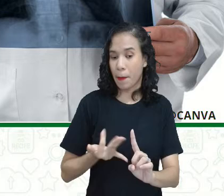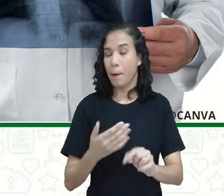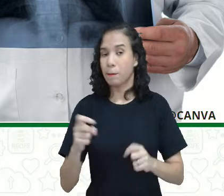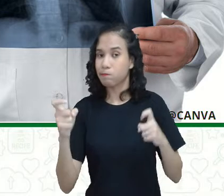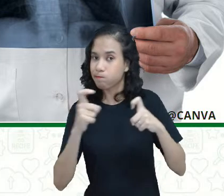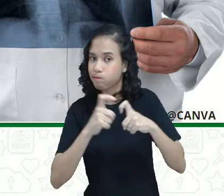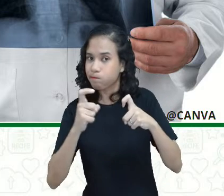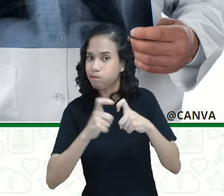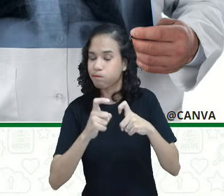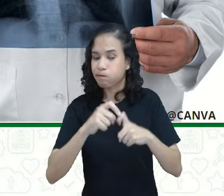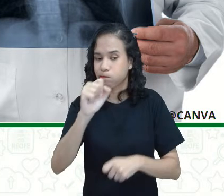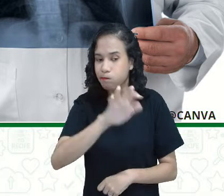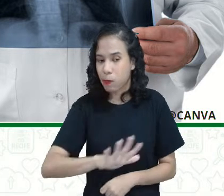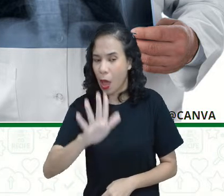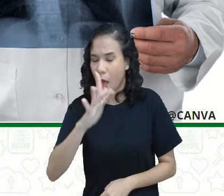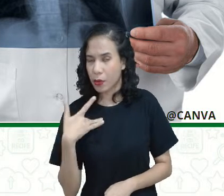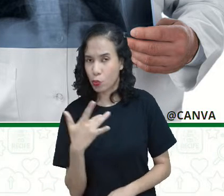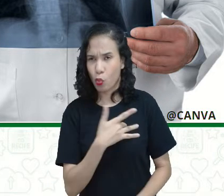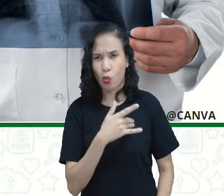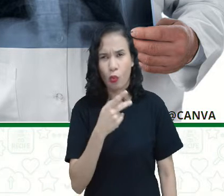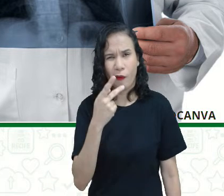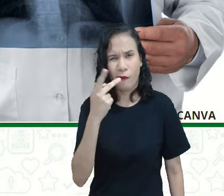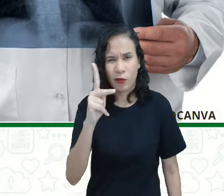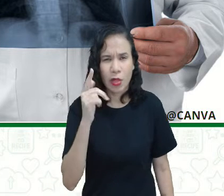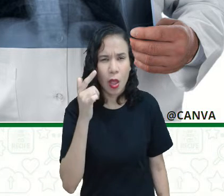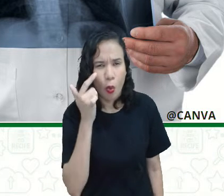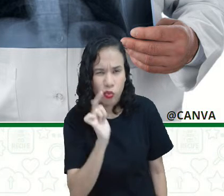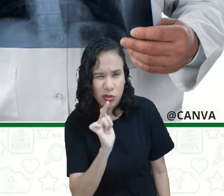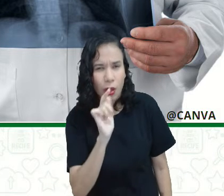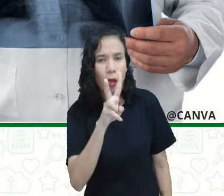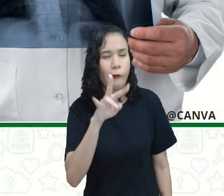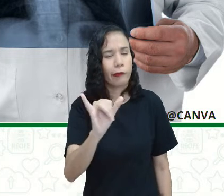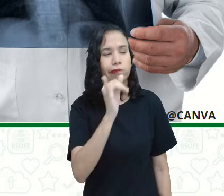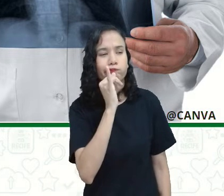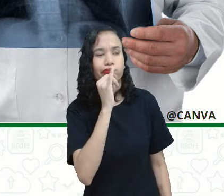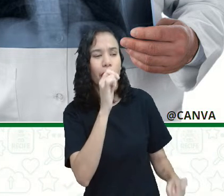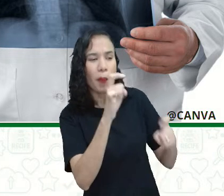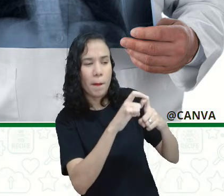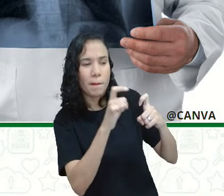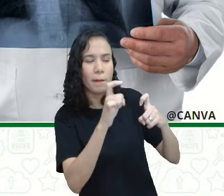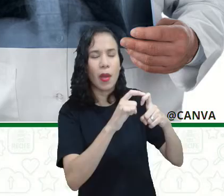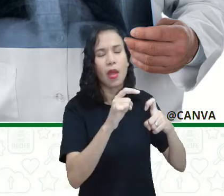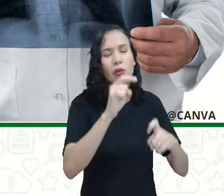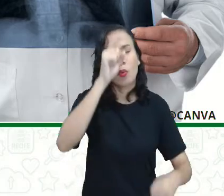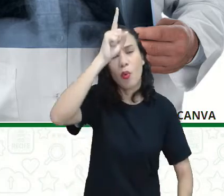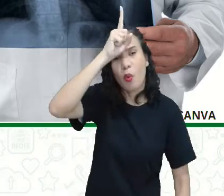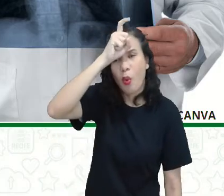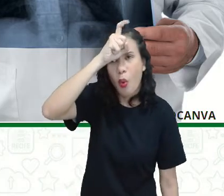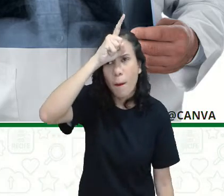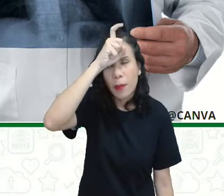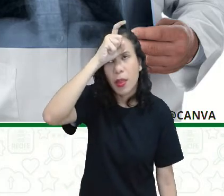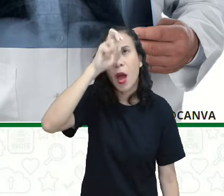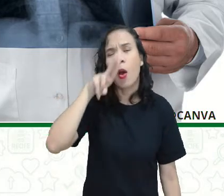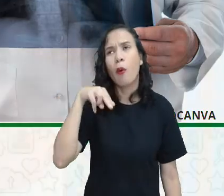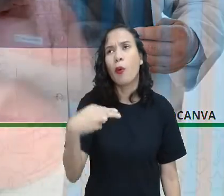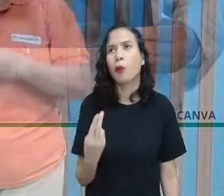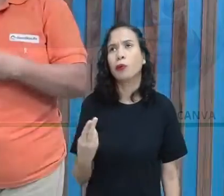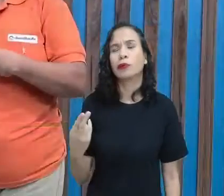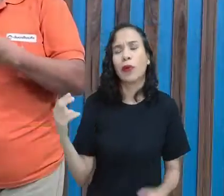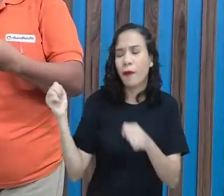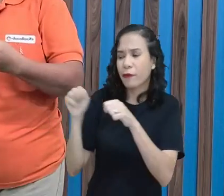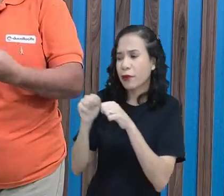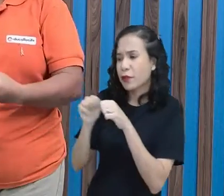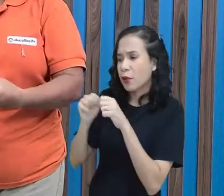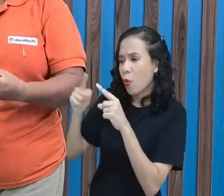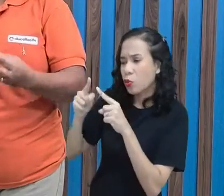vocês conseguem, quando vão, por exemplo, ao posto de saúde, quando vão ao hospital, quando vão fazer